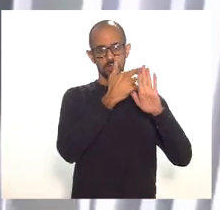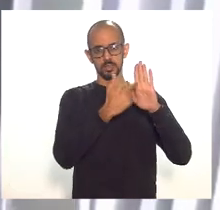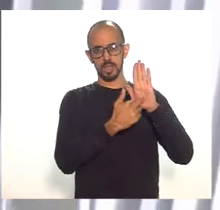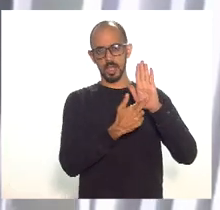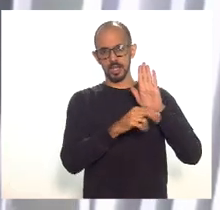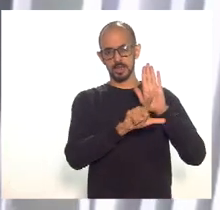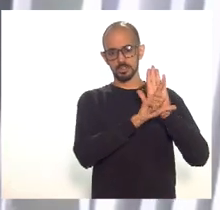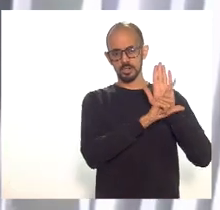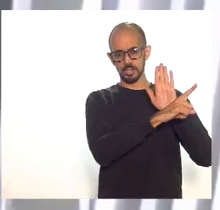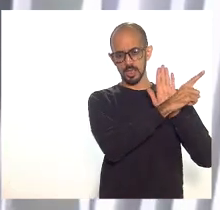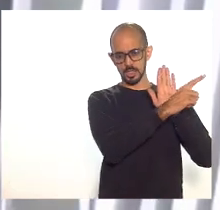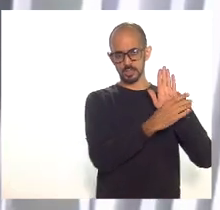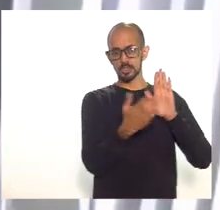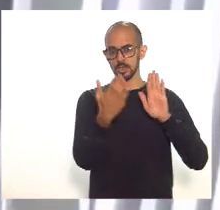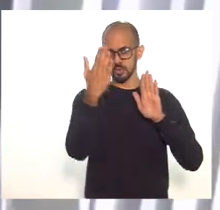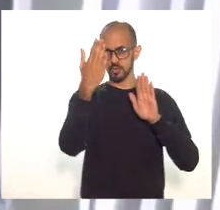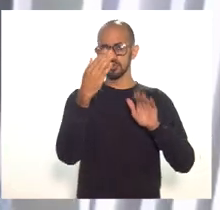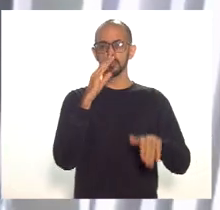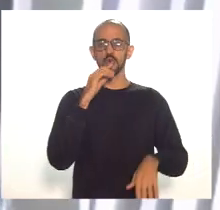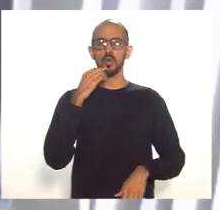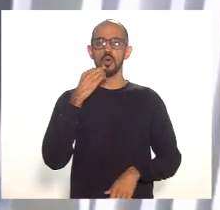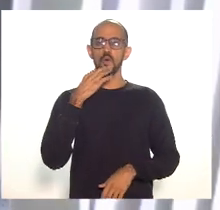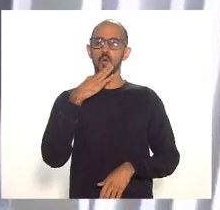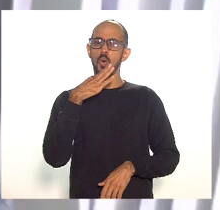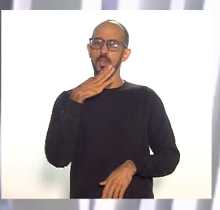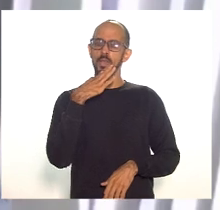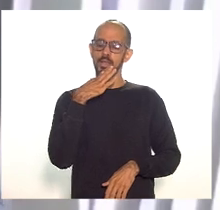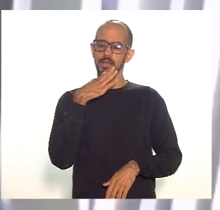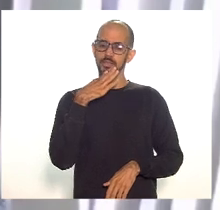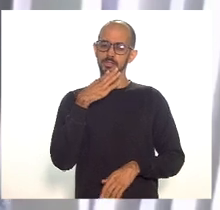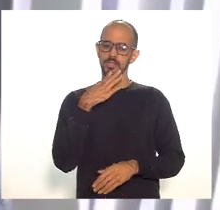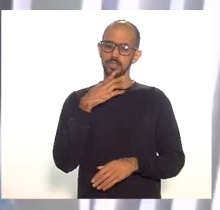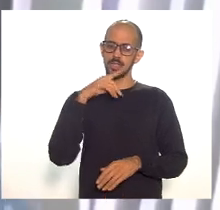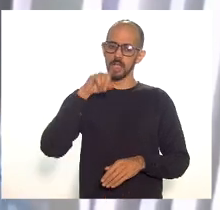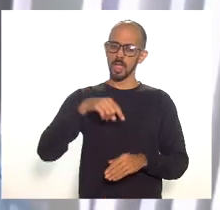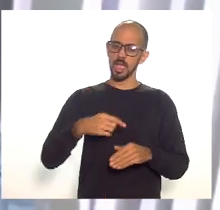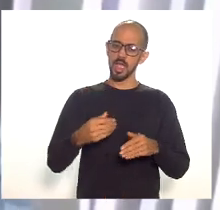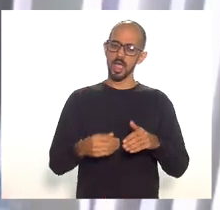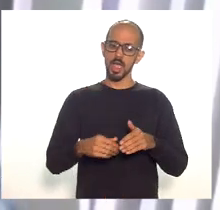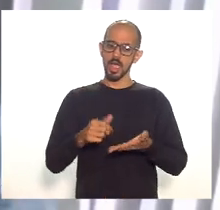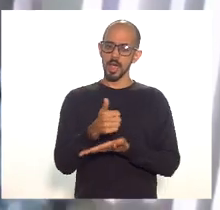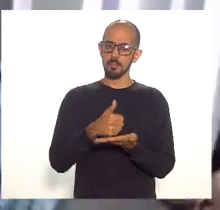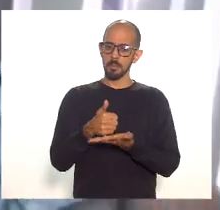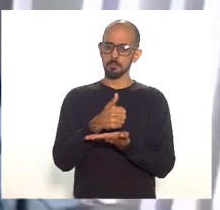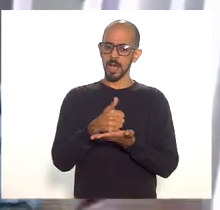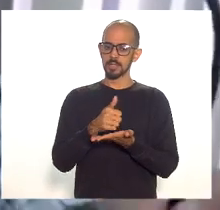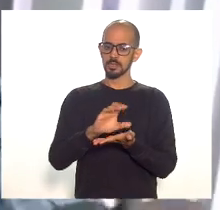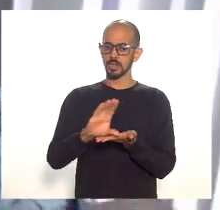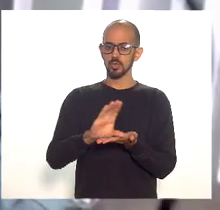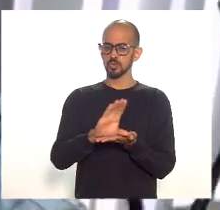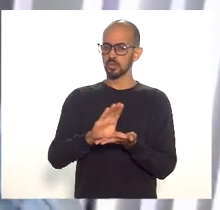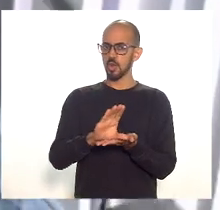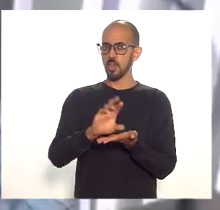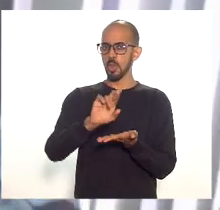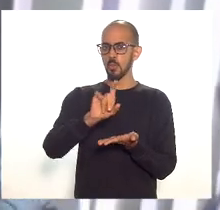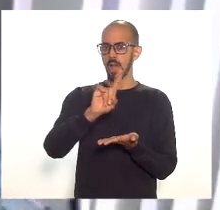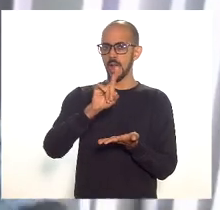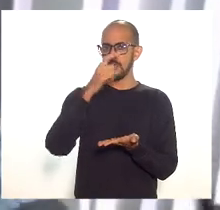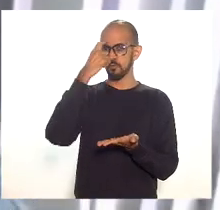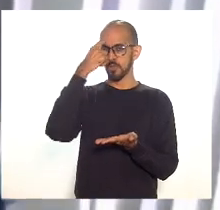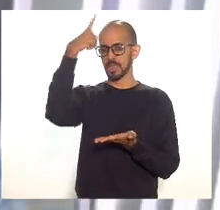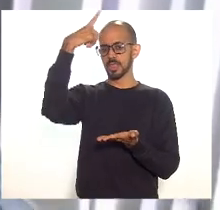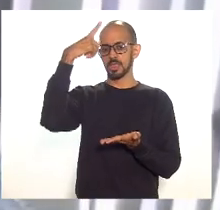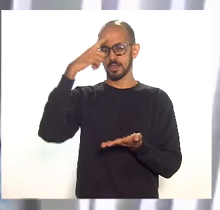que Vossa Excelência conhece muito bem, né? Esse é um disciplinamento constitucional, né? Isso não é inventado nem